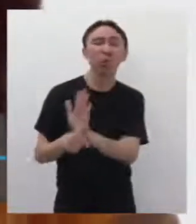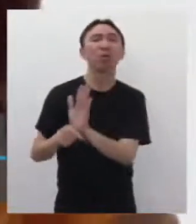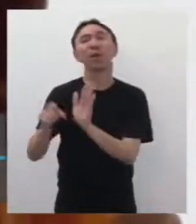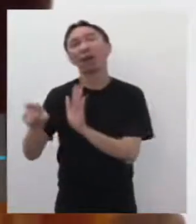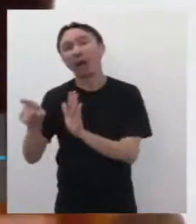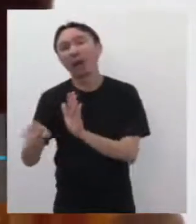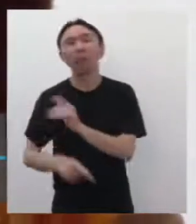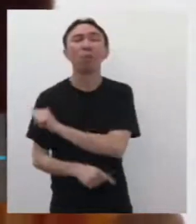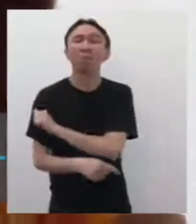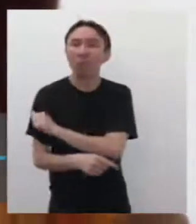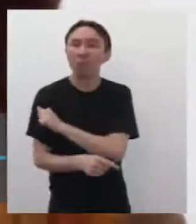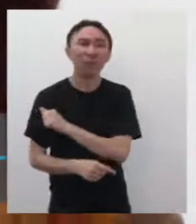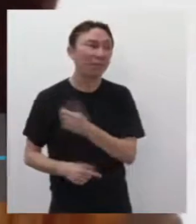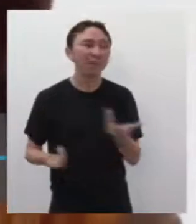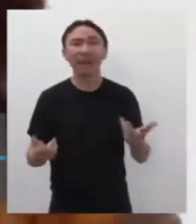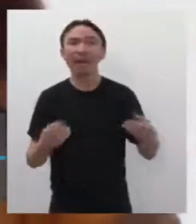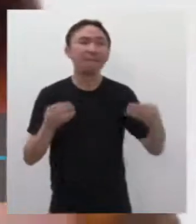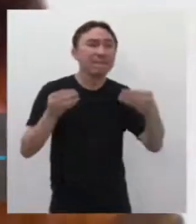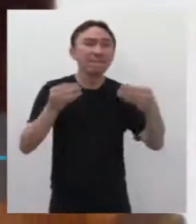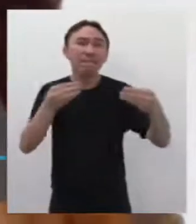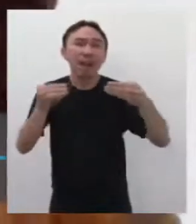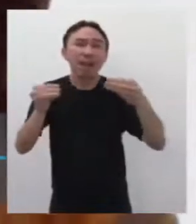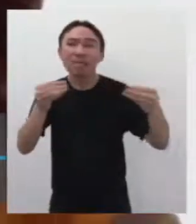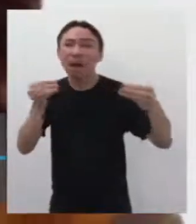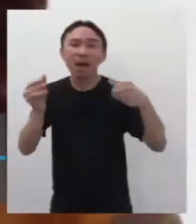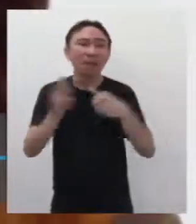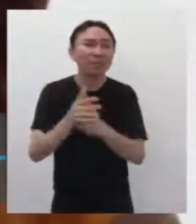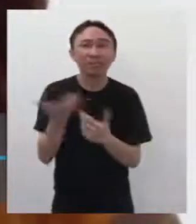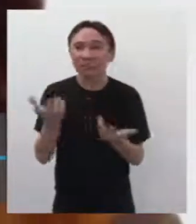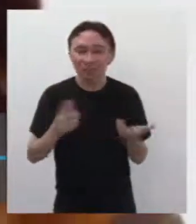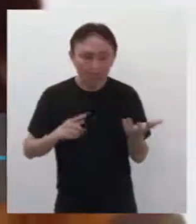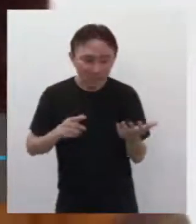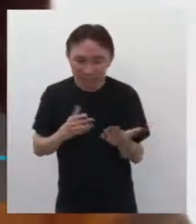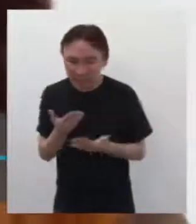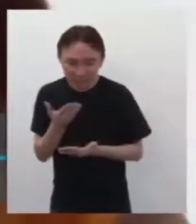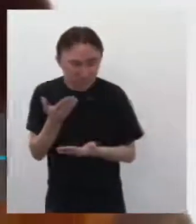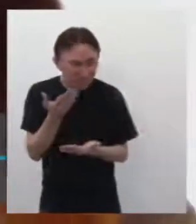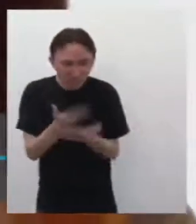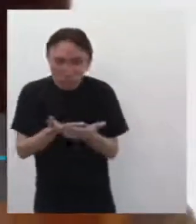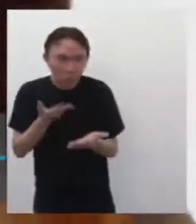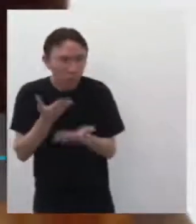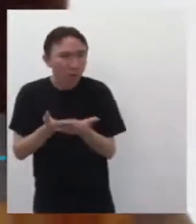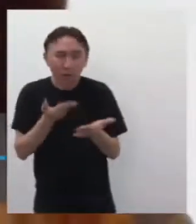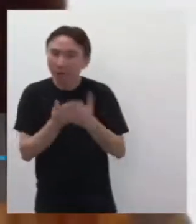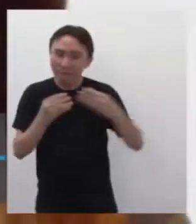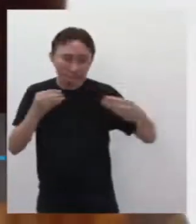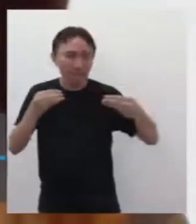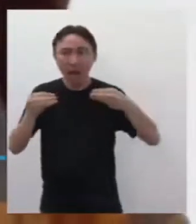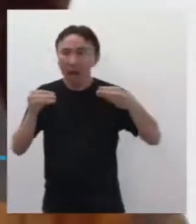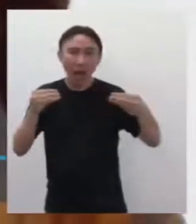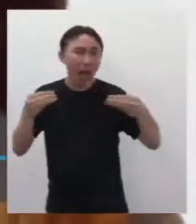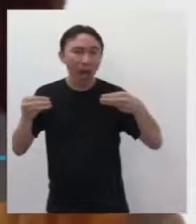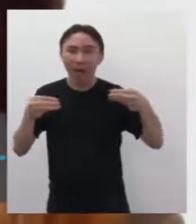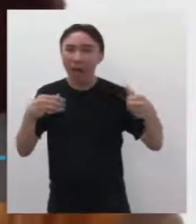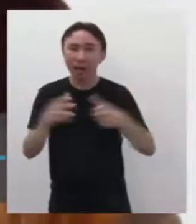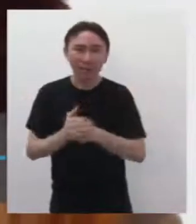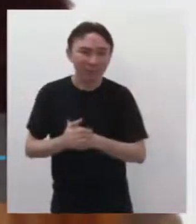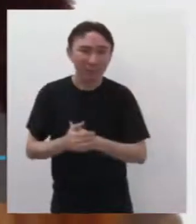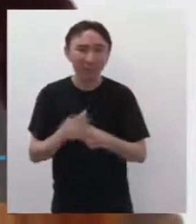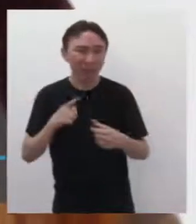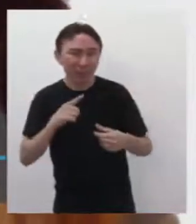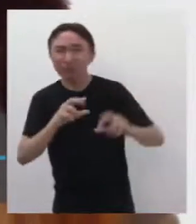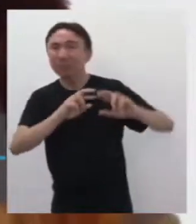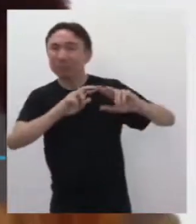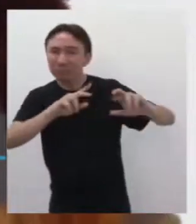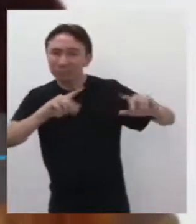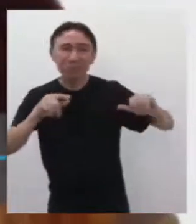poder, como a Júlia falou, a flexibilidade para o aluno poder consumir aquele conteúdo, trabalhar aquele conteúdo, né? Ter contato com aqueles